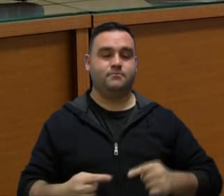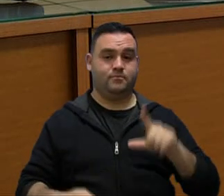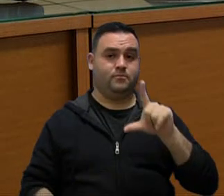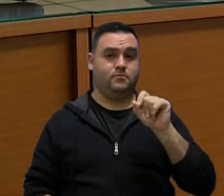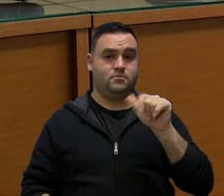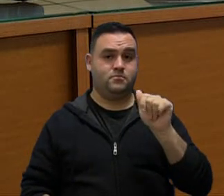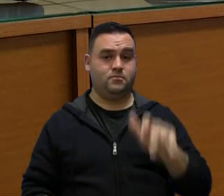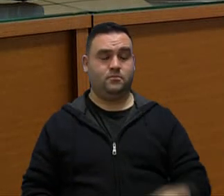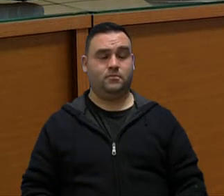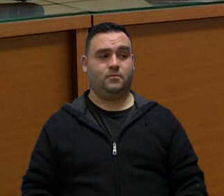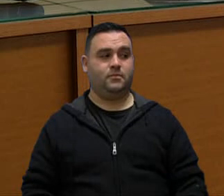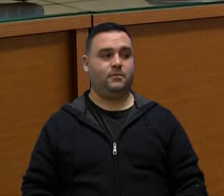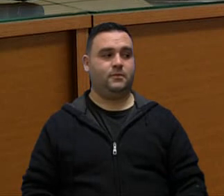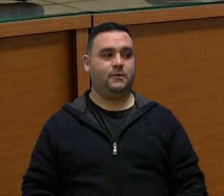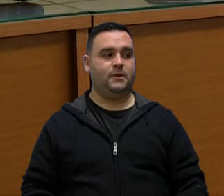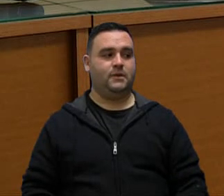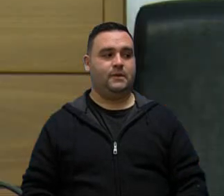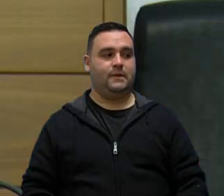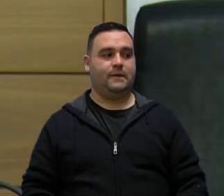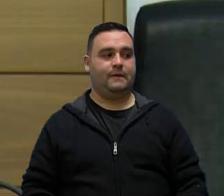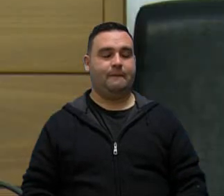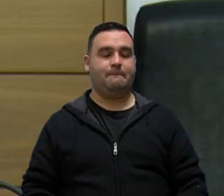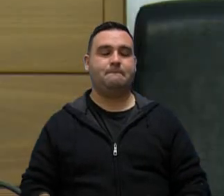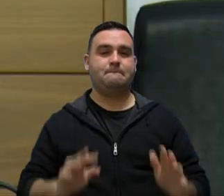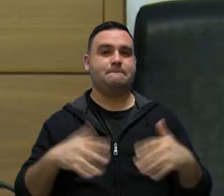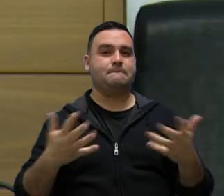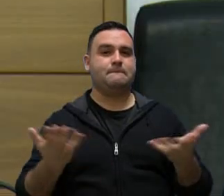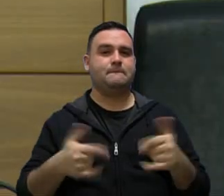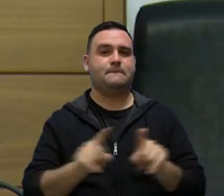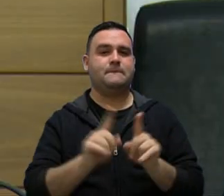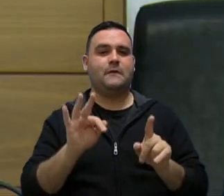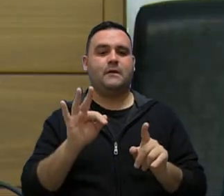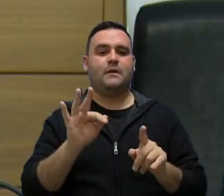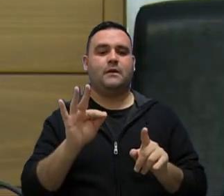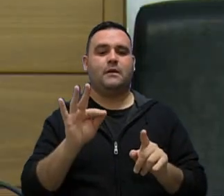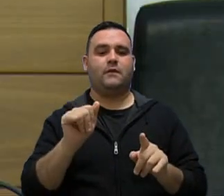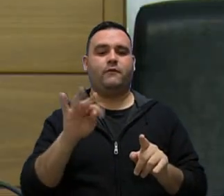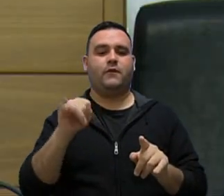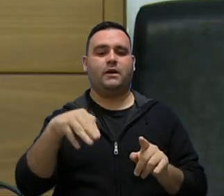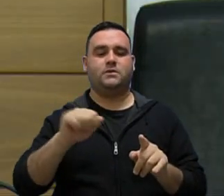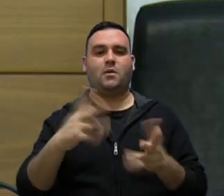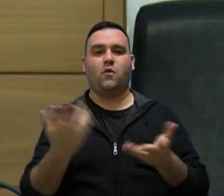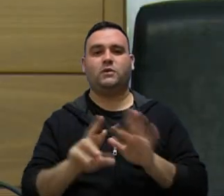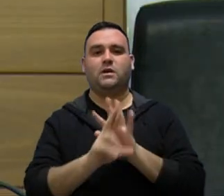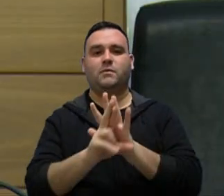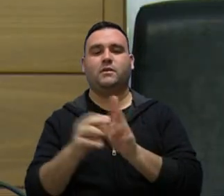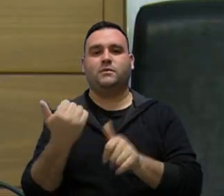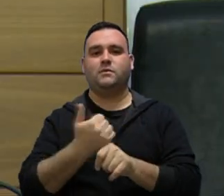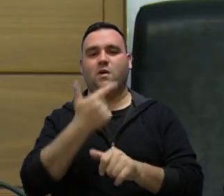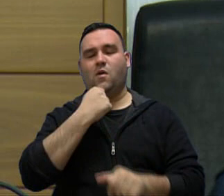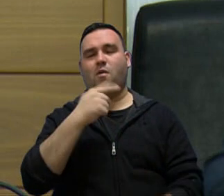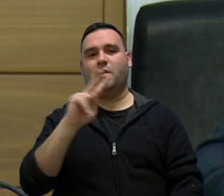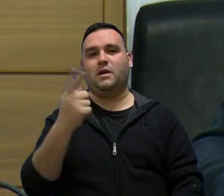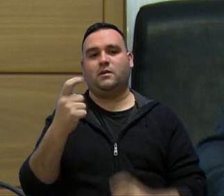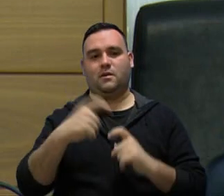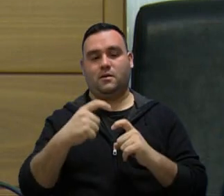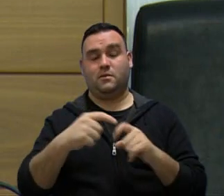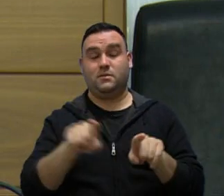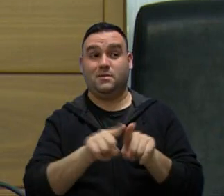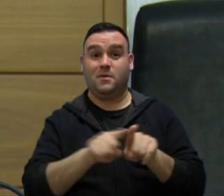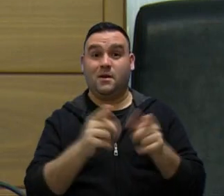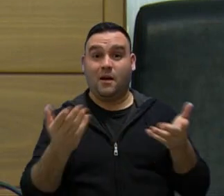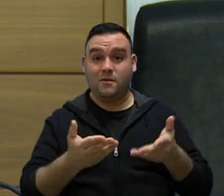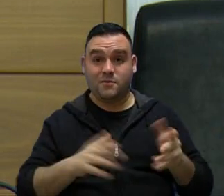aplicado para ser apresentado na lua é enfim a fátima sobrinho que tava aqui representando também o brasileiro brasileiro